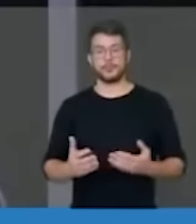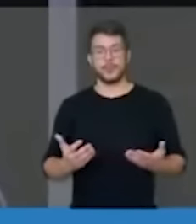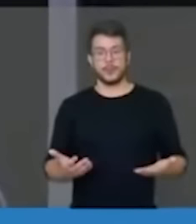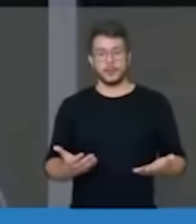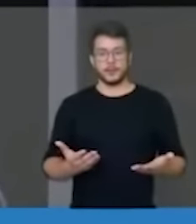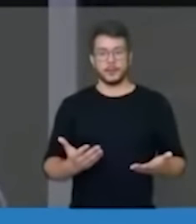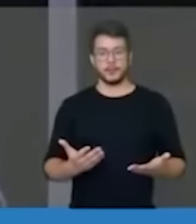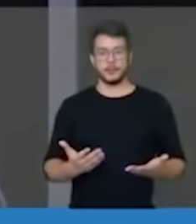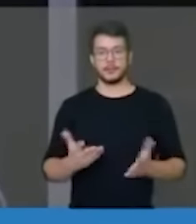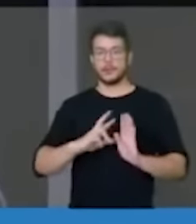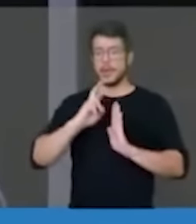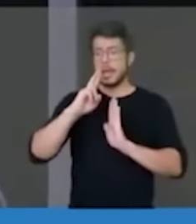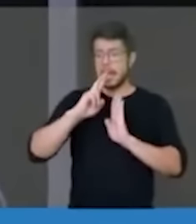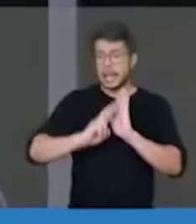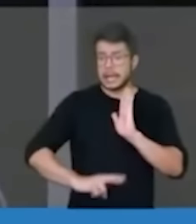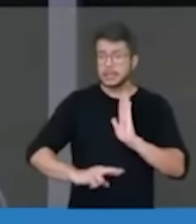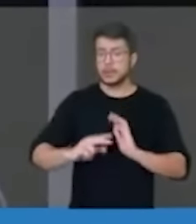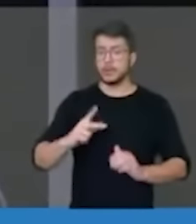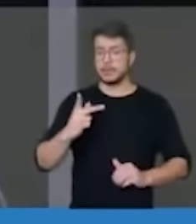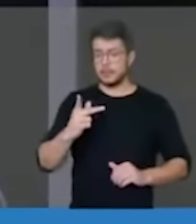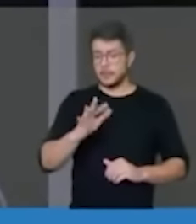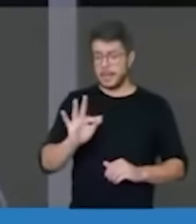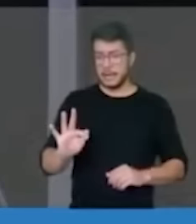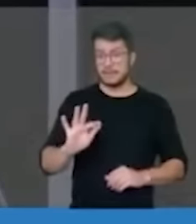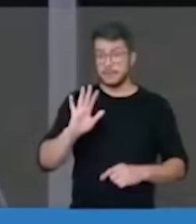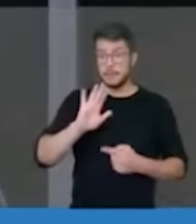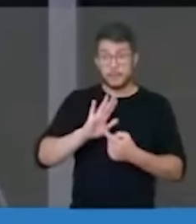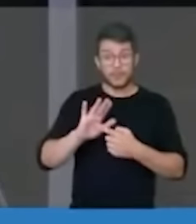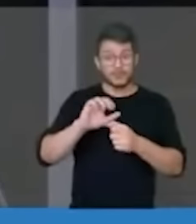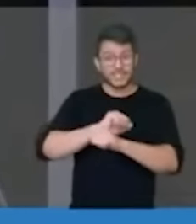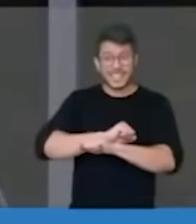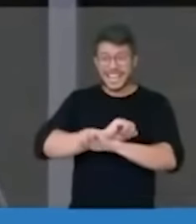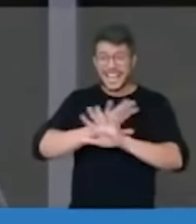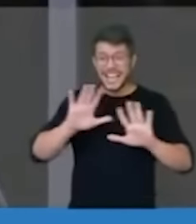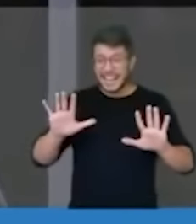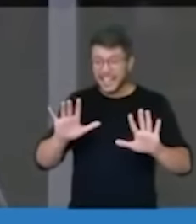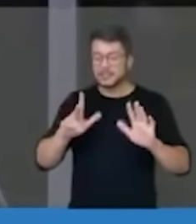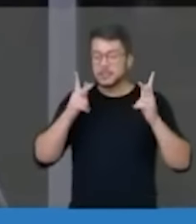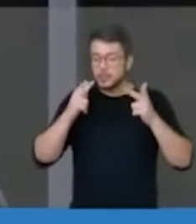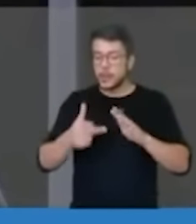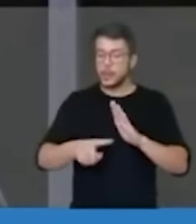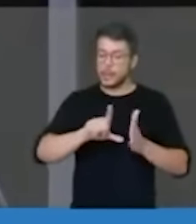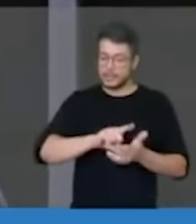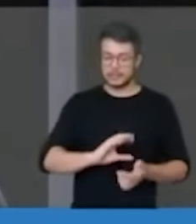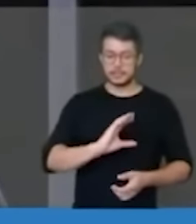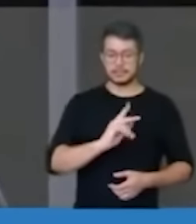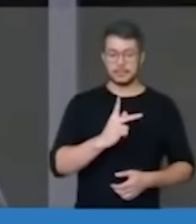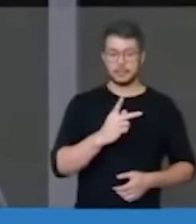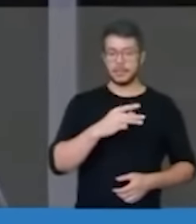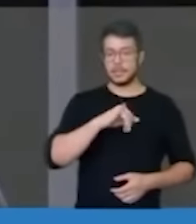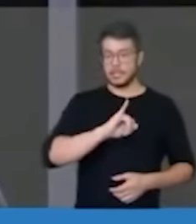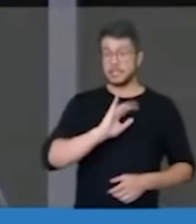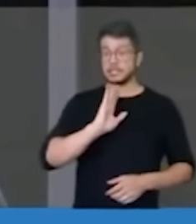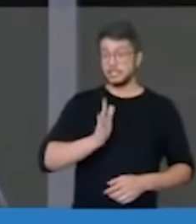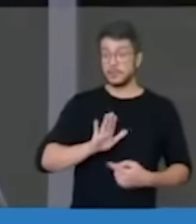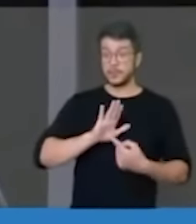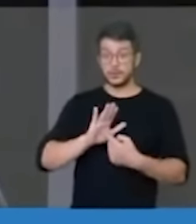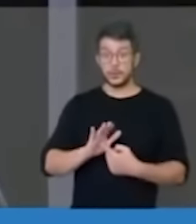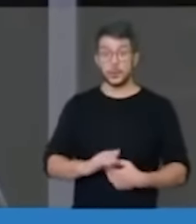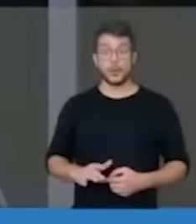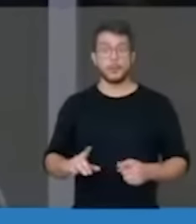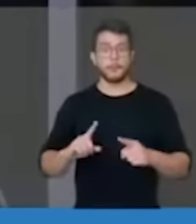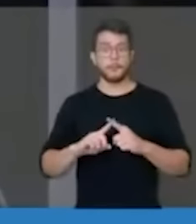agora o relatório da Polícia Federal coloca claro, como a CPMI já tinha colocado, é que vocês foram às redes